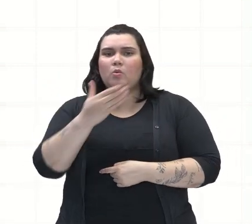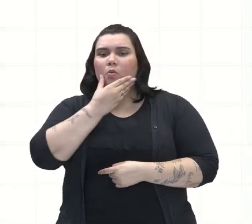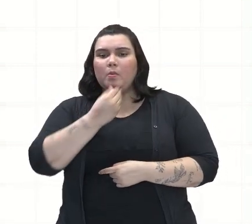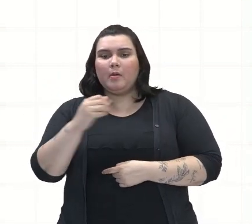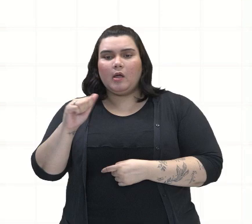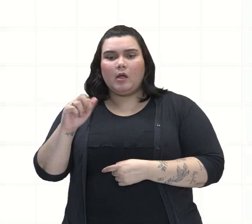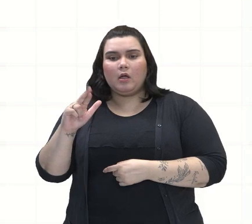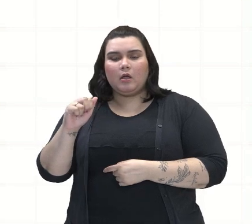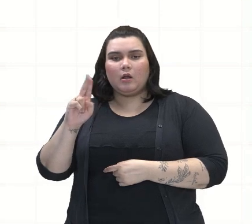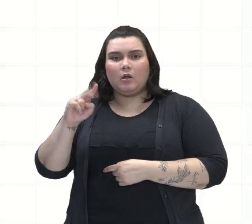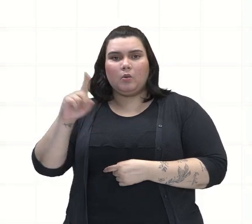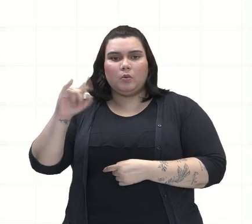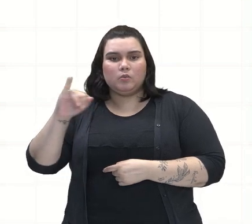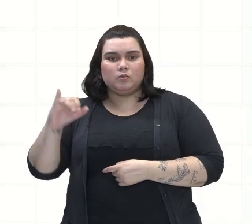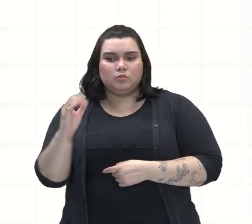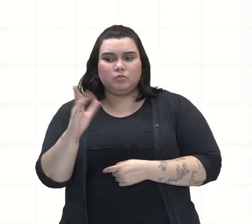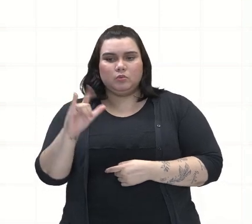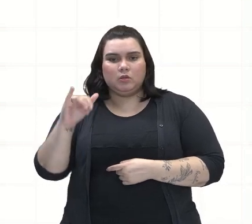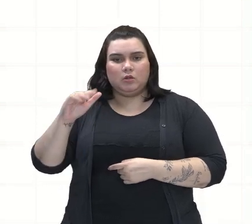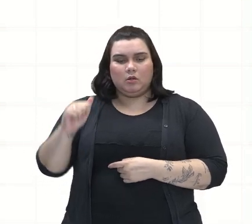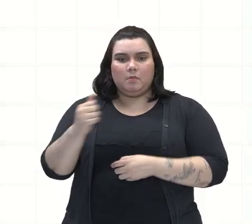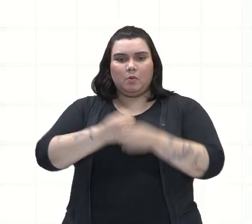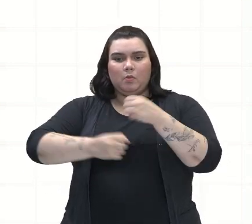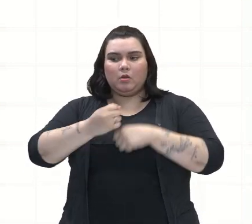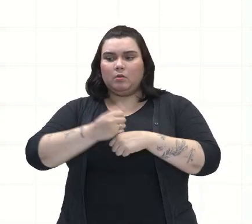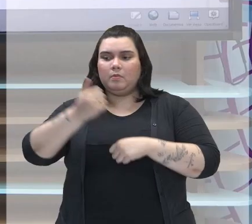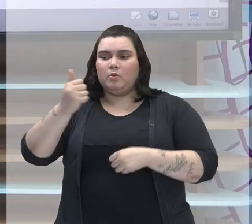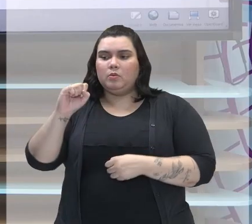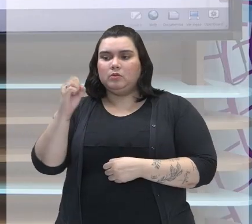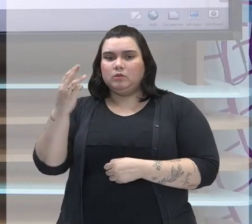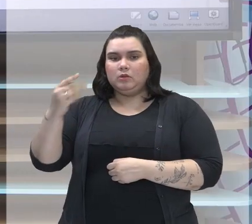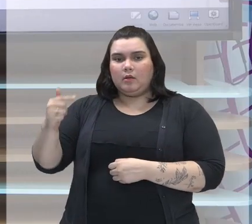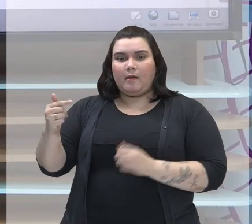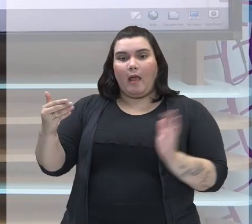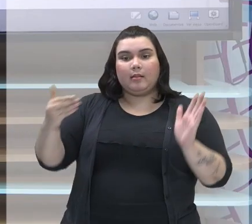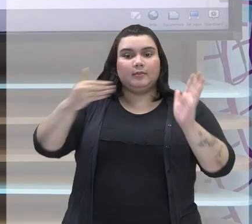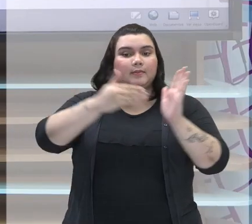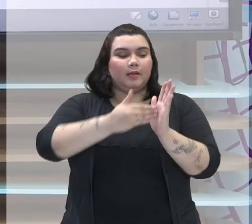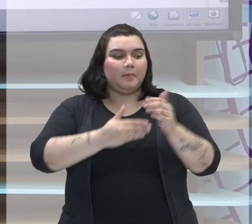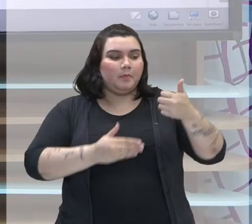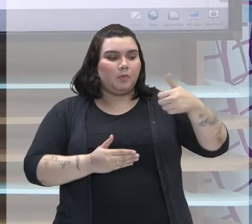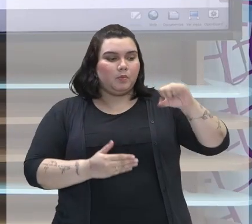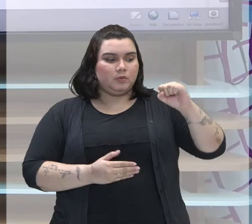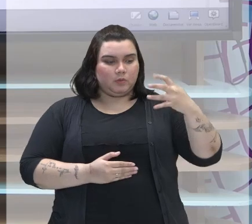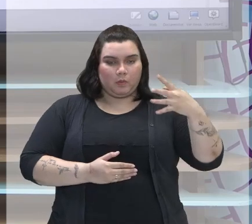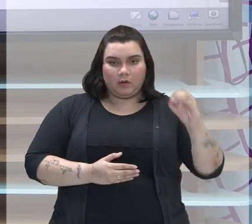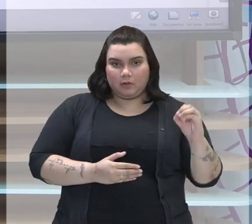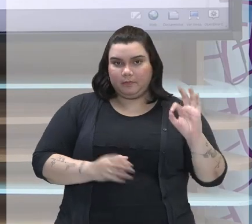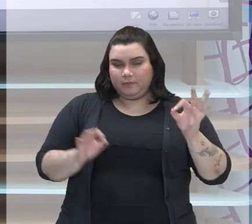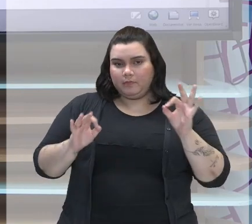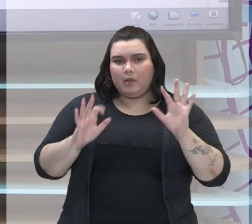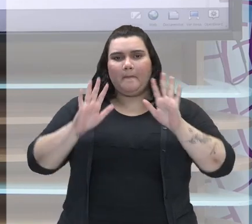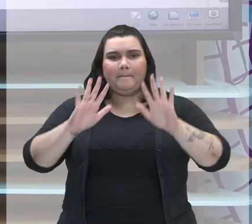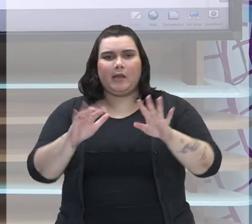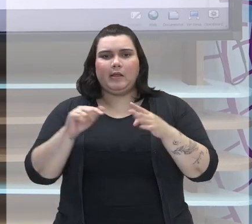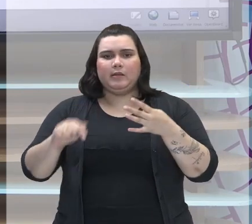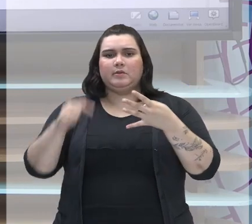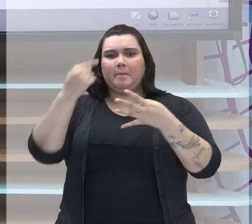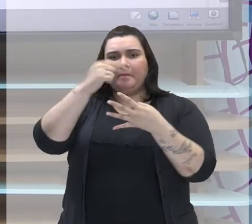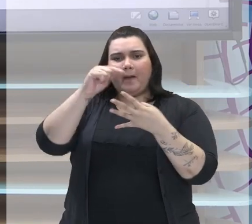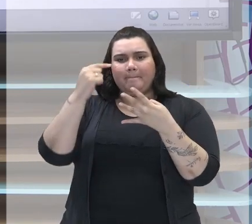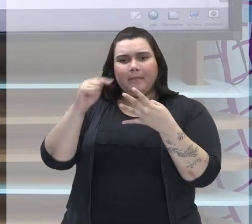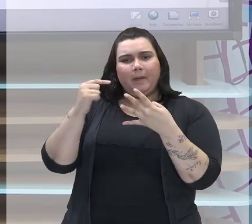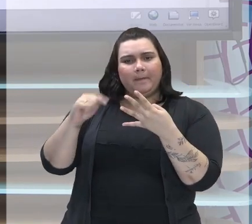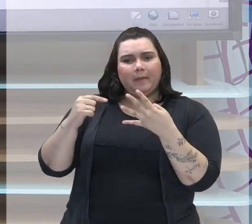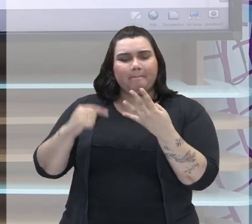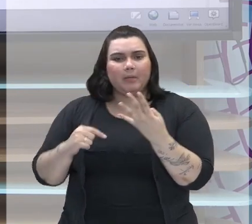37 a 40. Mas, dentro dessas etapas do processo da regência,